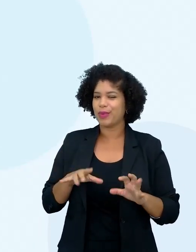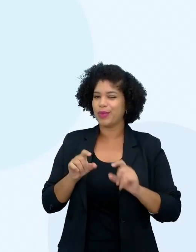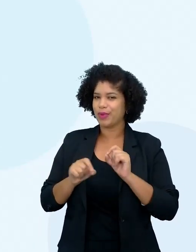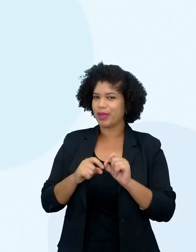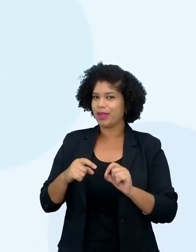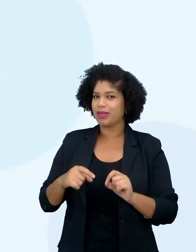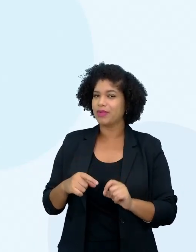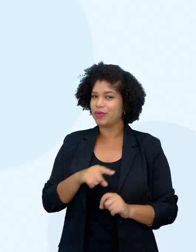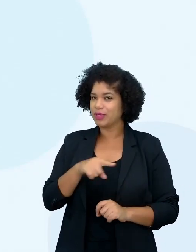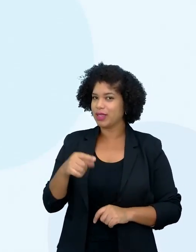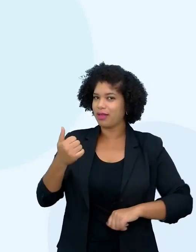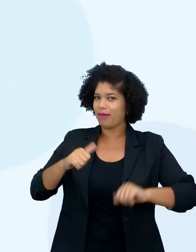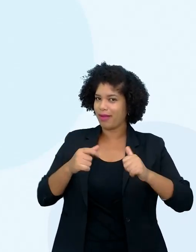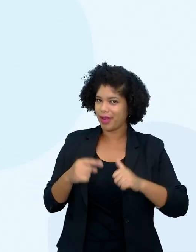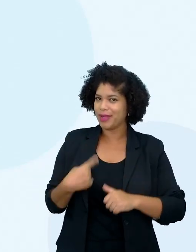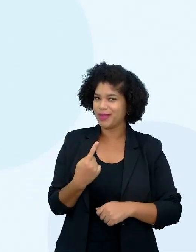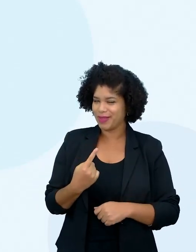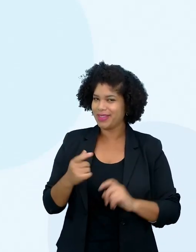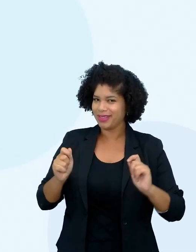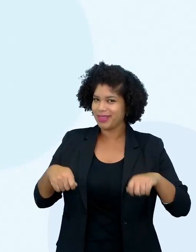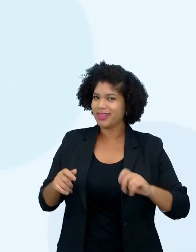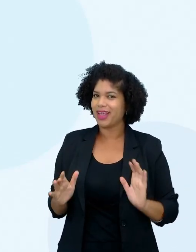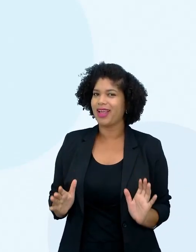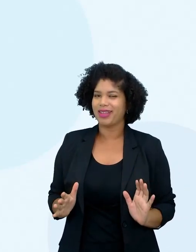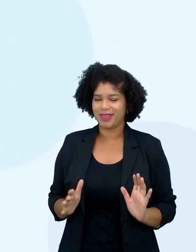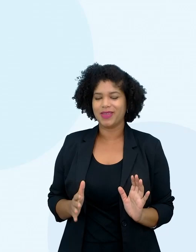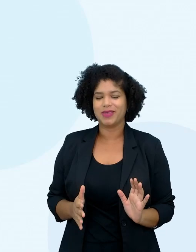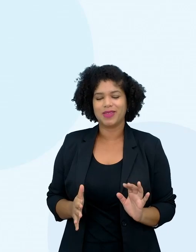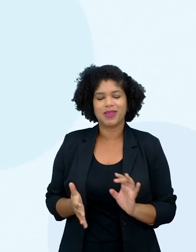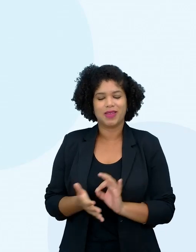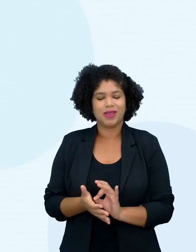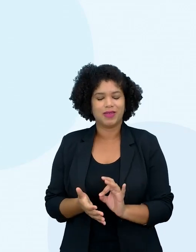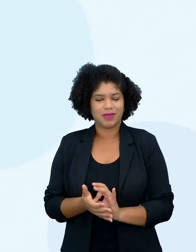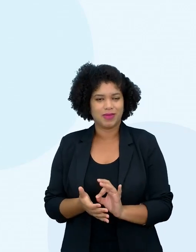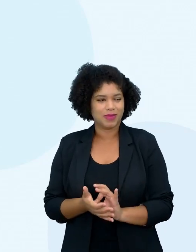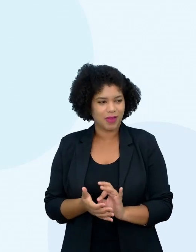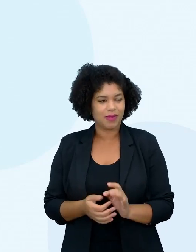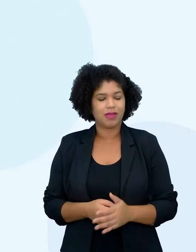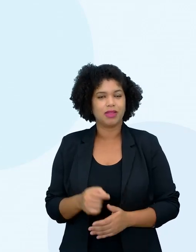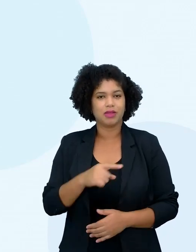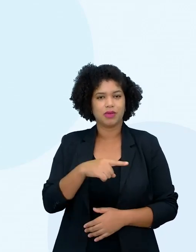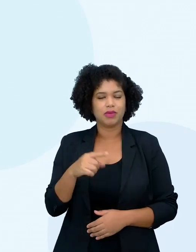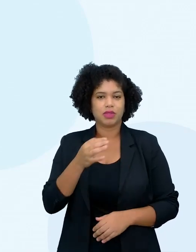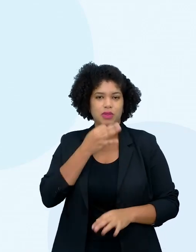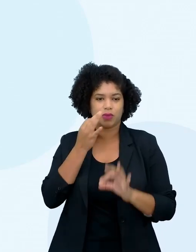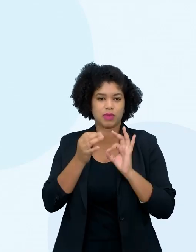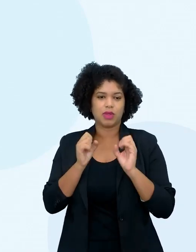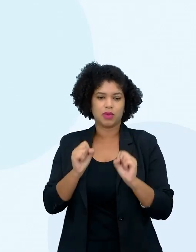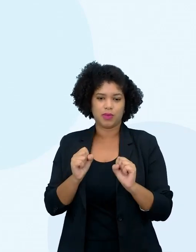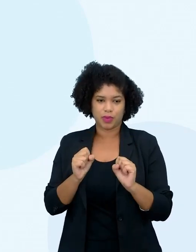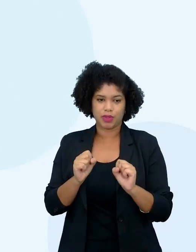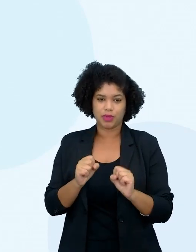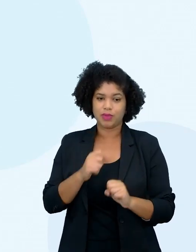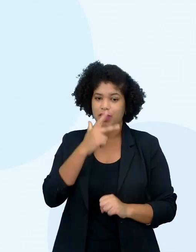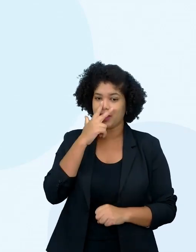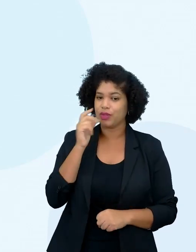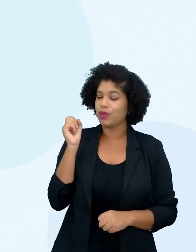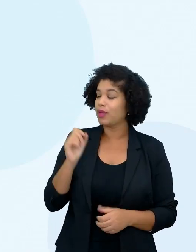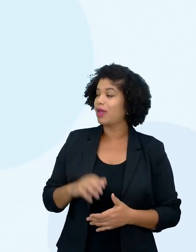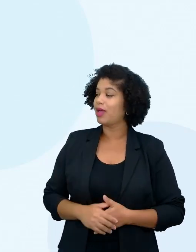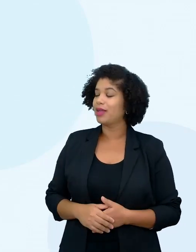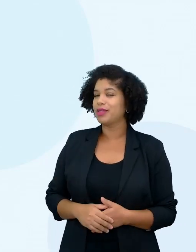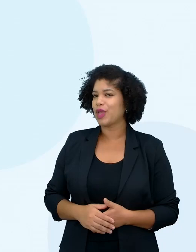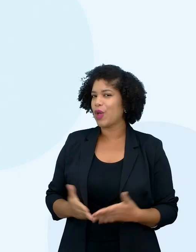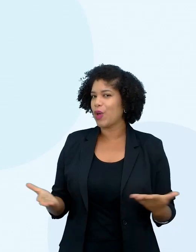somos avaliados, né? É verdade. Nós também temos que ser avaliados por vocês. Então, em que medida o encontro